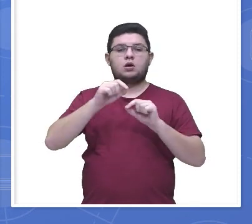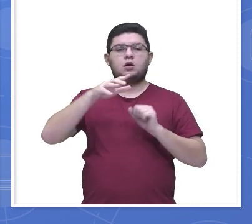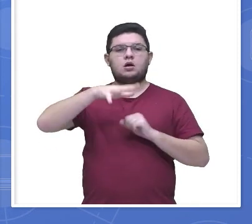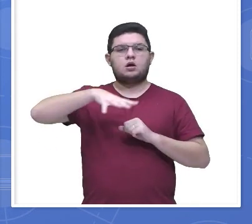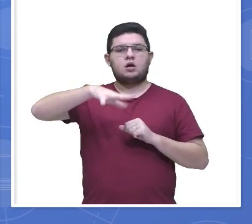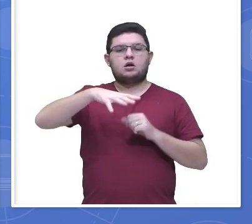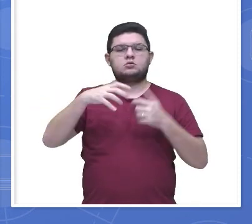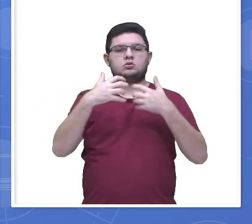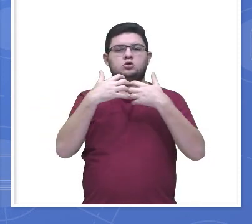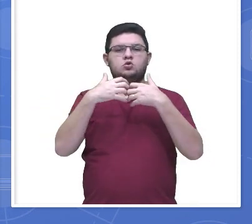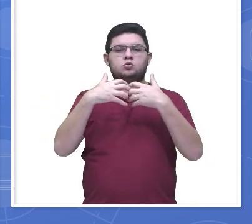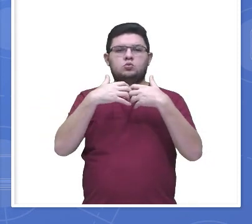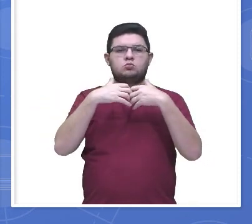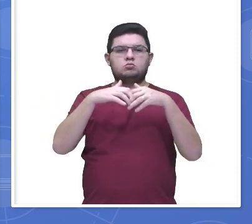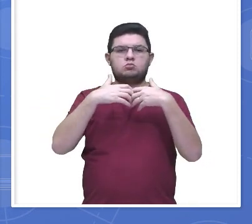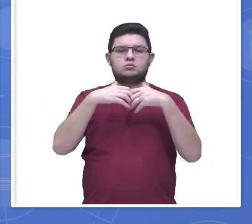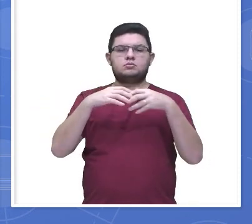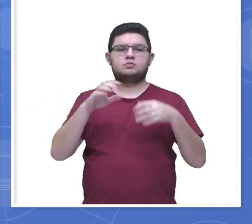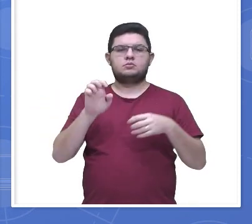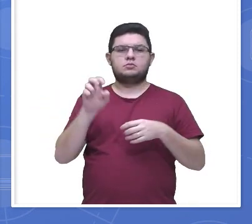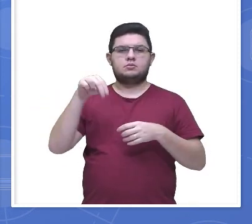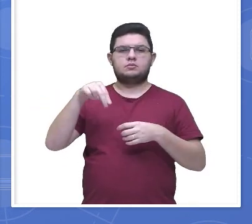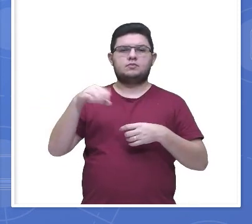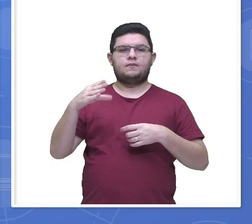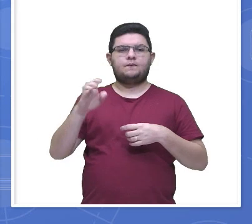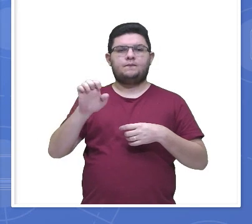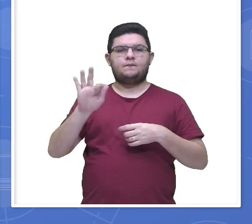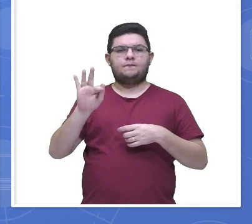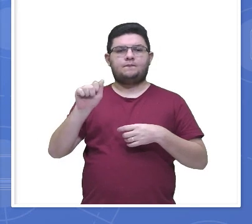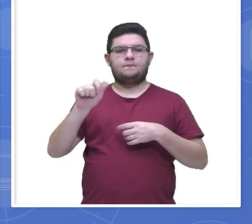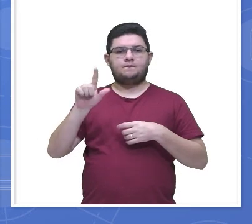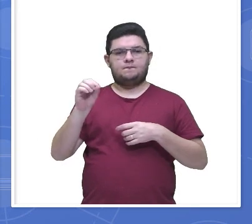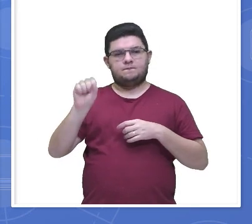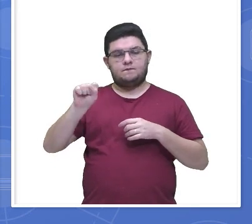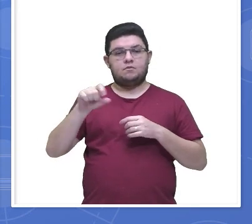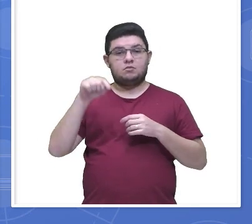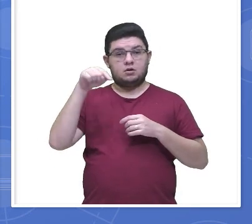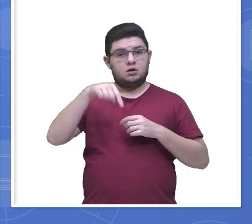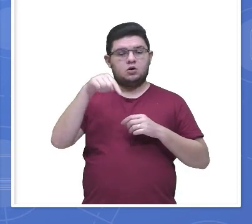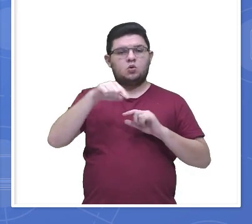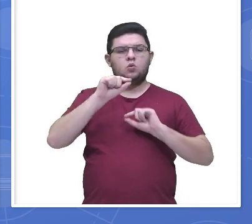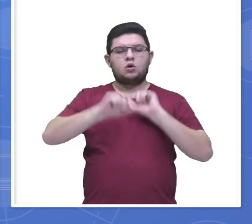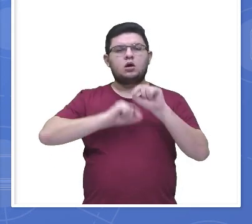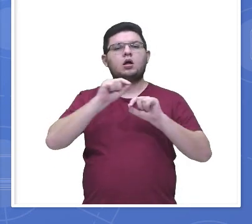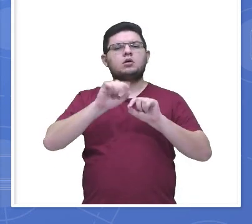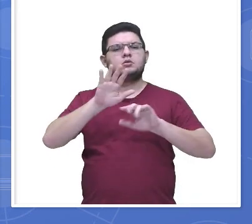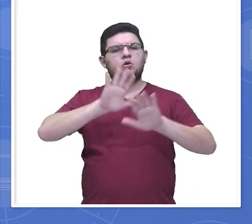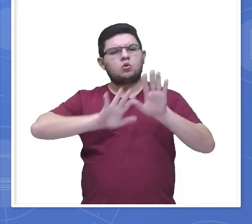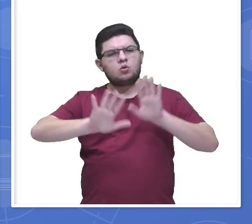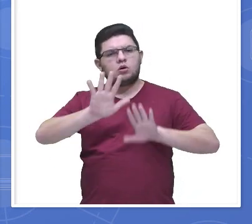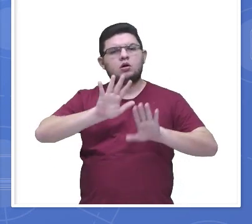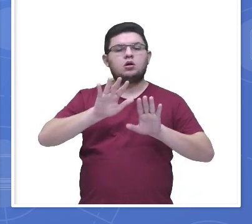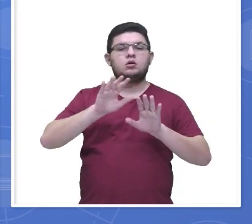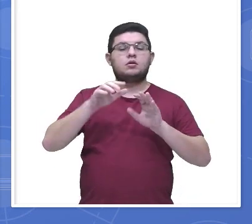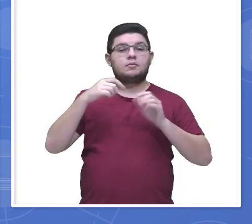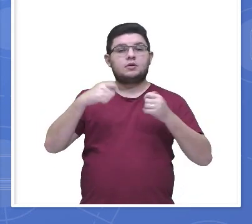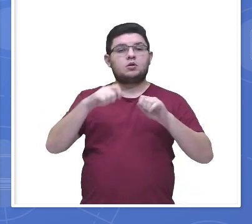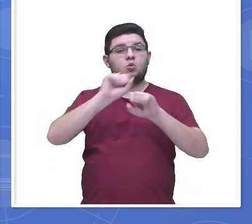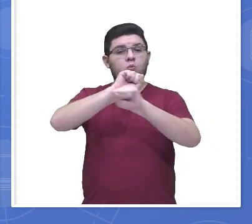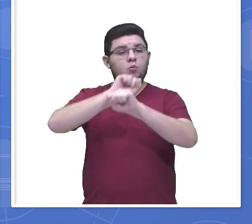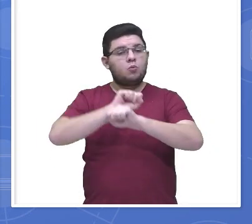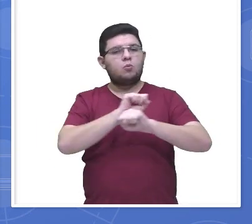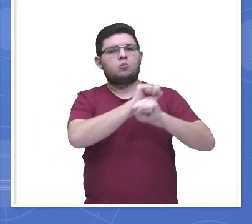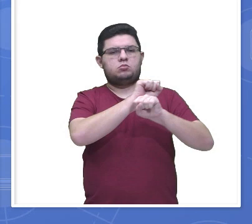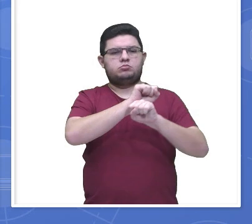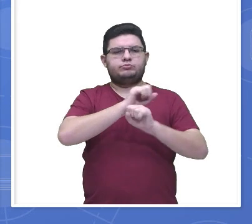se trata aí de órgãos bem sensíveis, delicados, que têm uma função importante aí para o nosso organismo, eles precisam dessa proteção. Então,